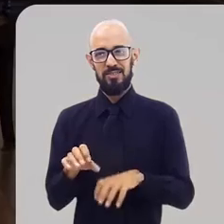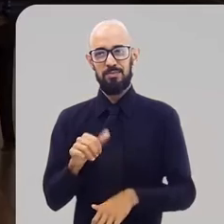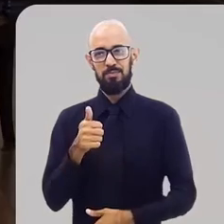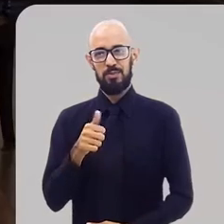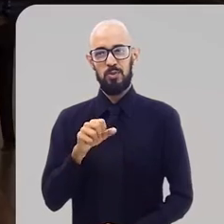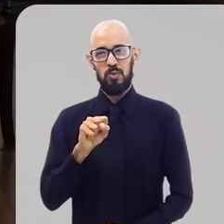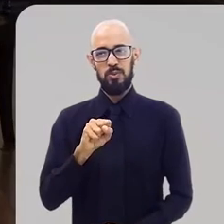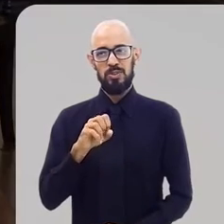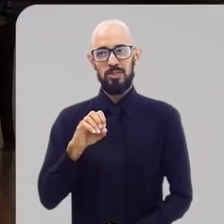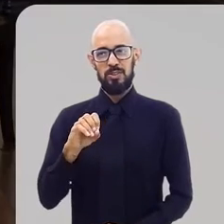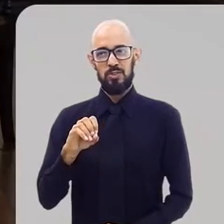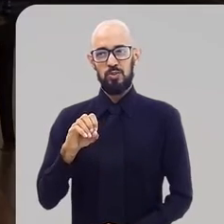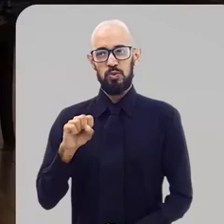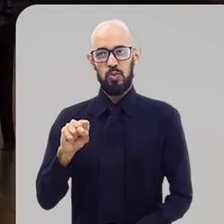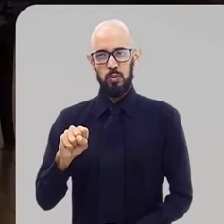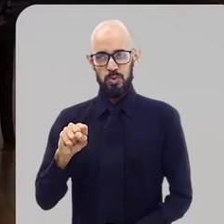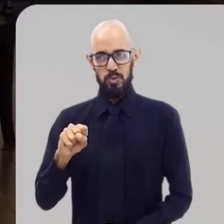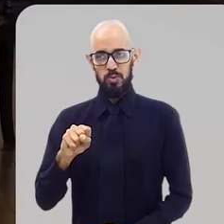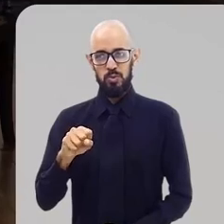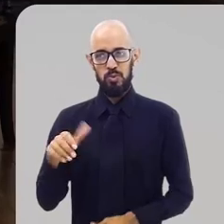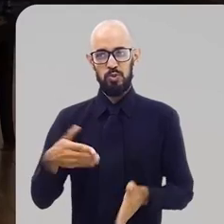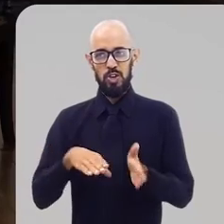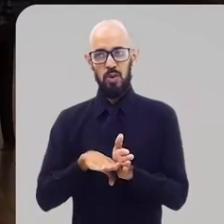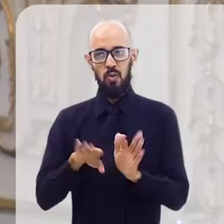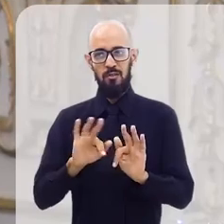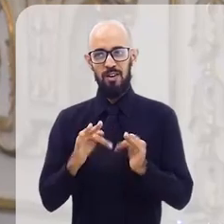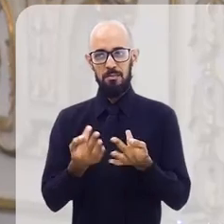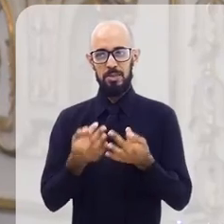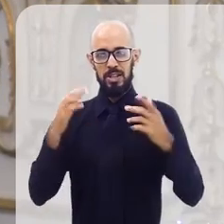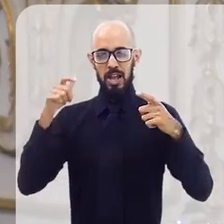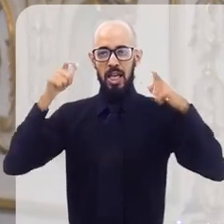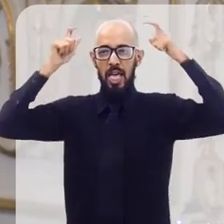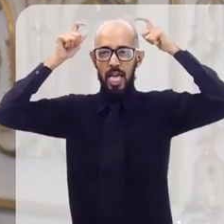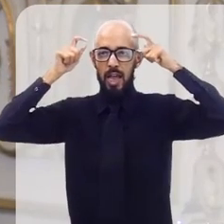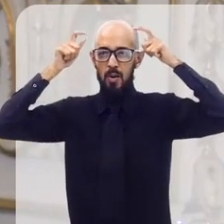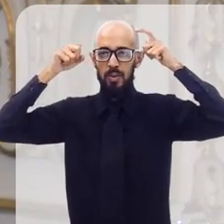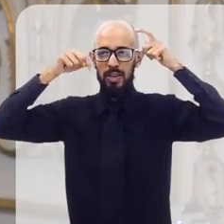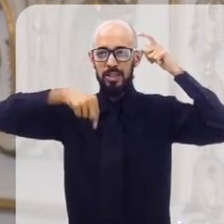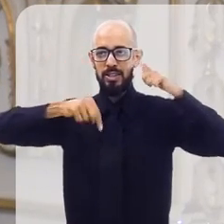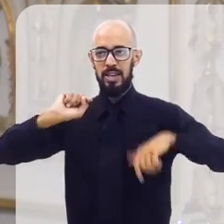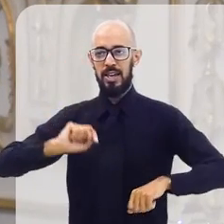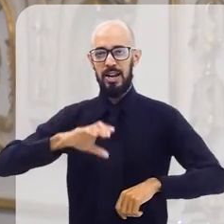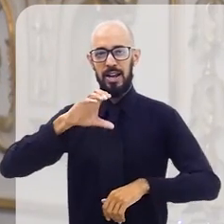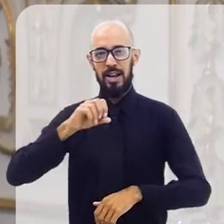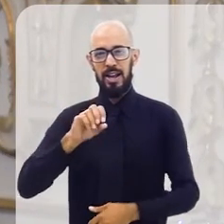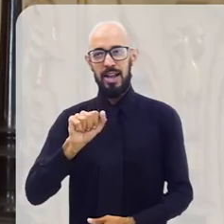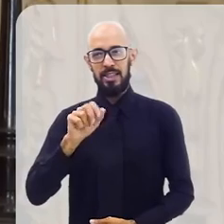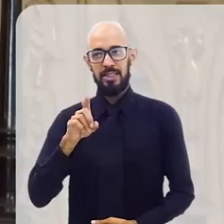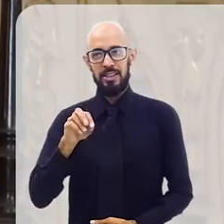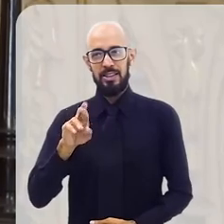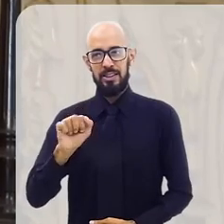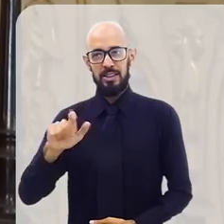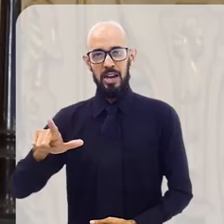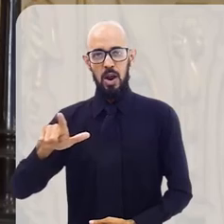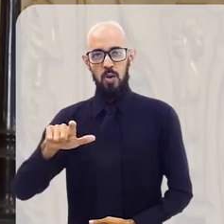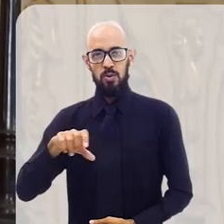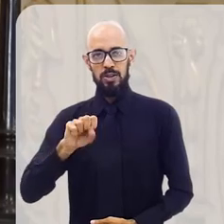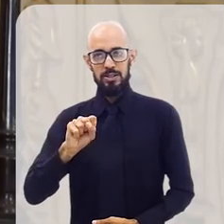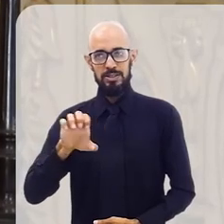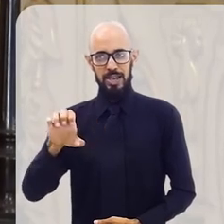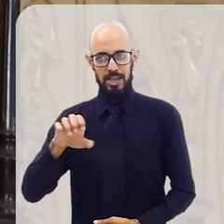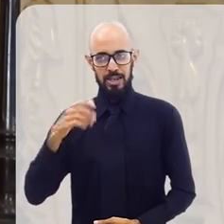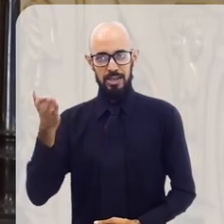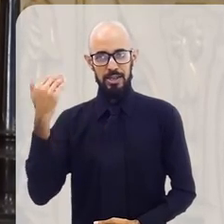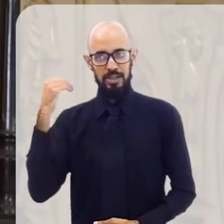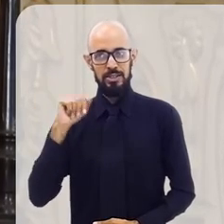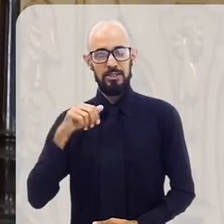com em 1808 chegou aqui a família real e aqui se tornou a Catedral da Serra